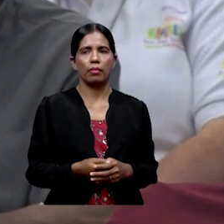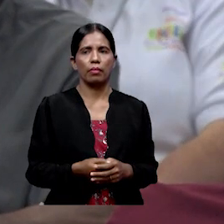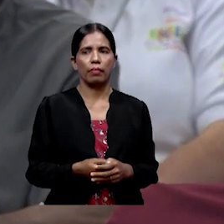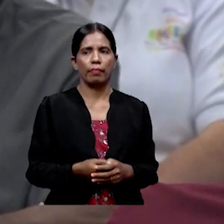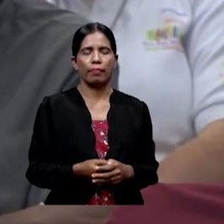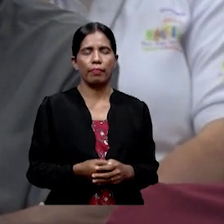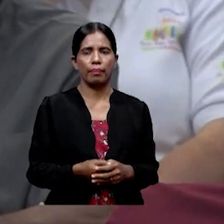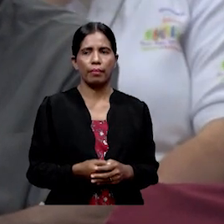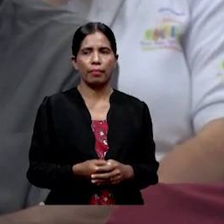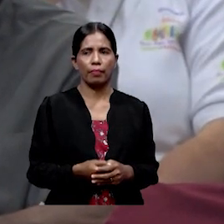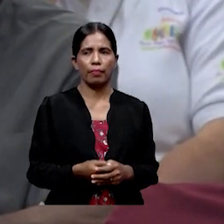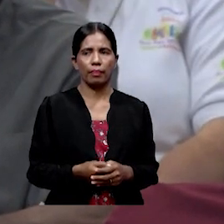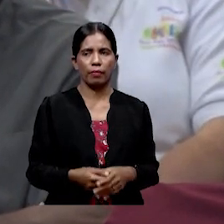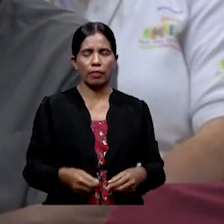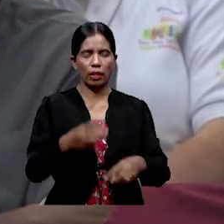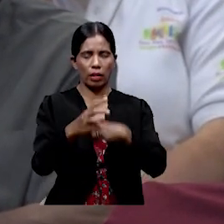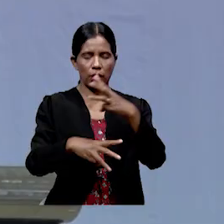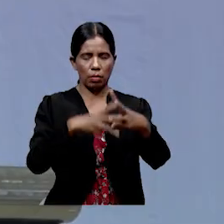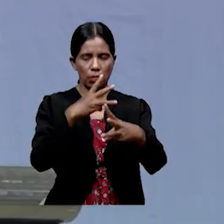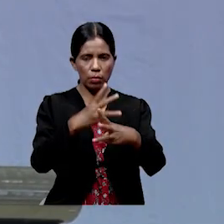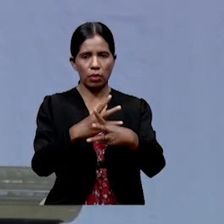sobrevivência e o mundo, né?